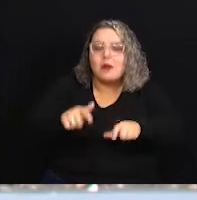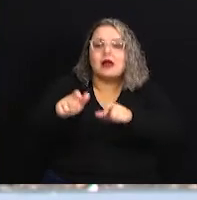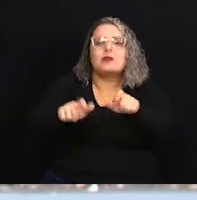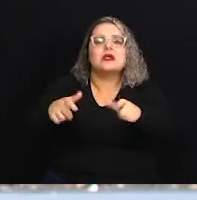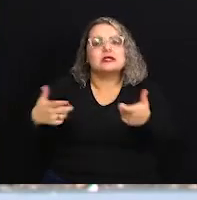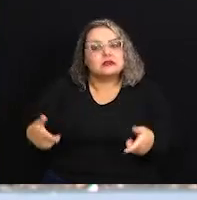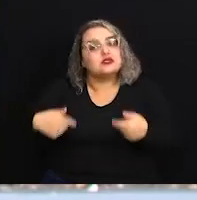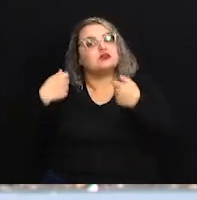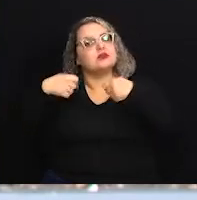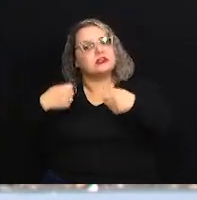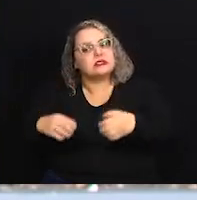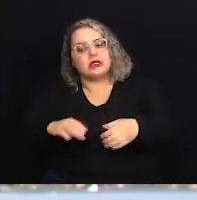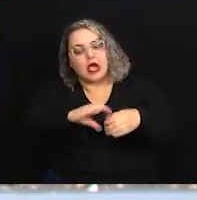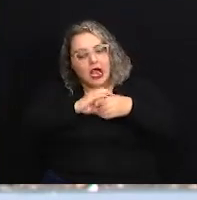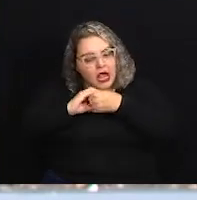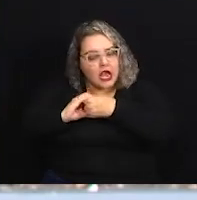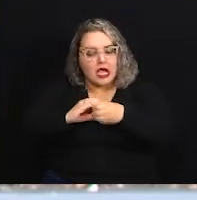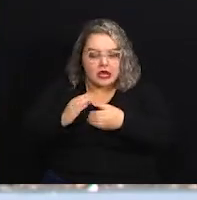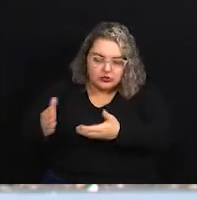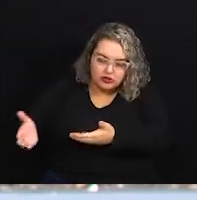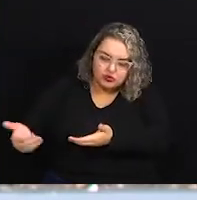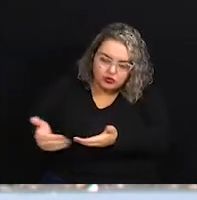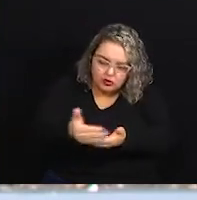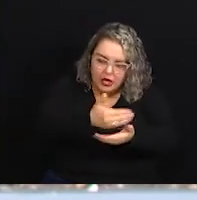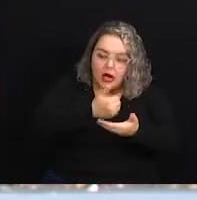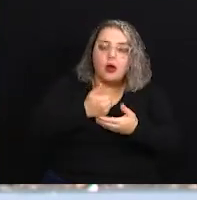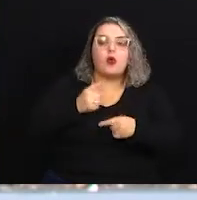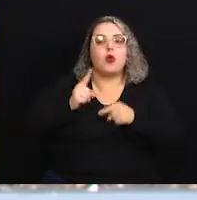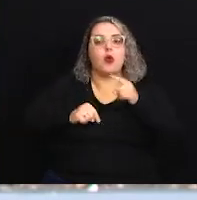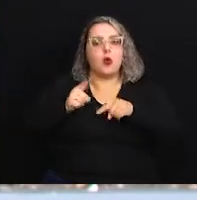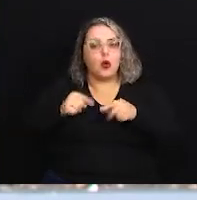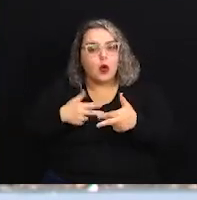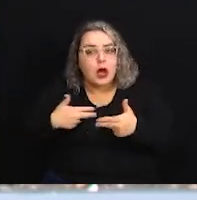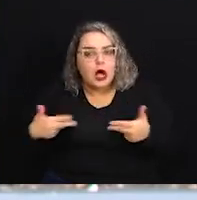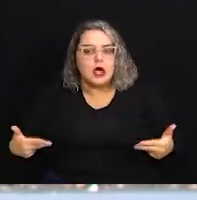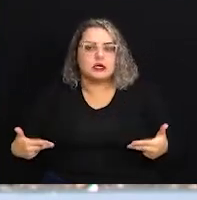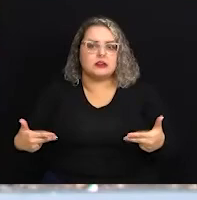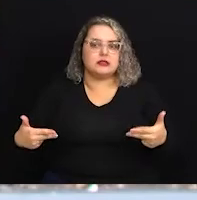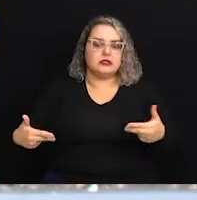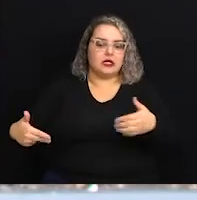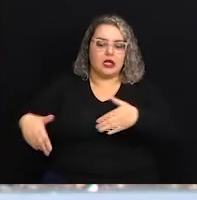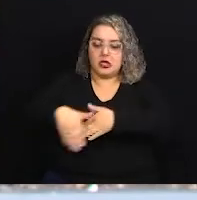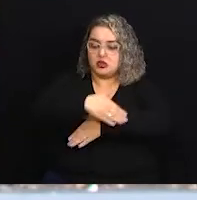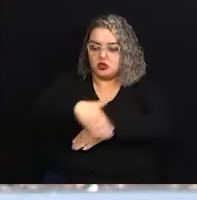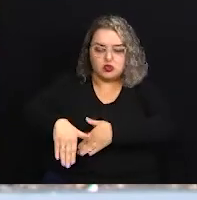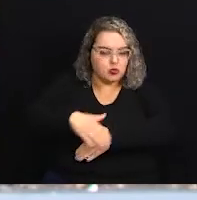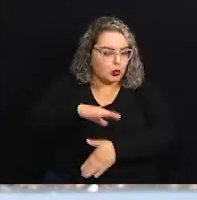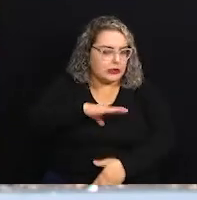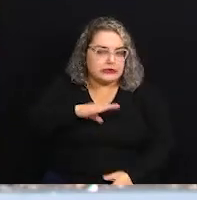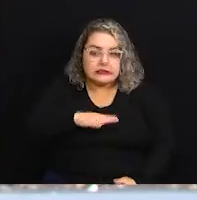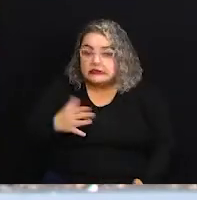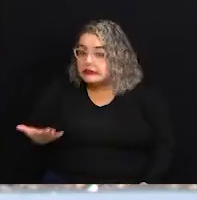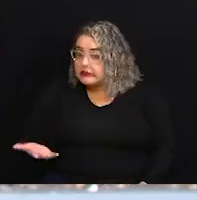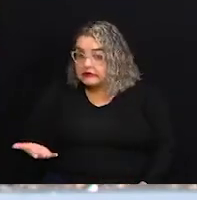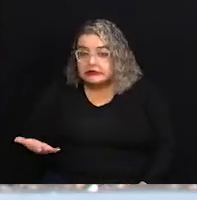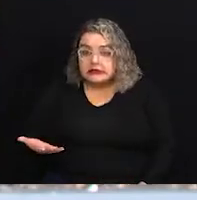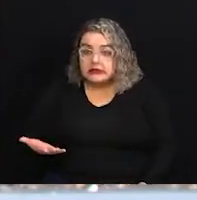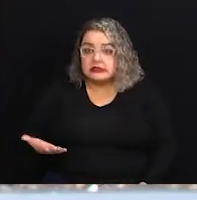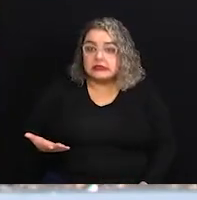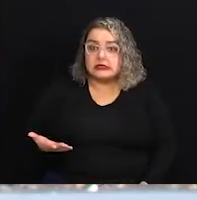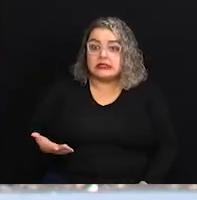aquelas pessoas que retiram esses materiais aí das ruas da cidade. E você